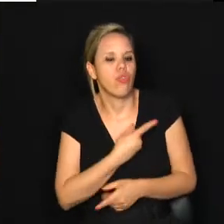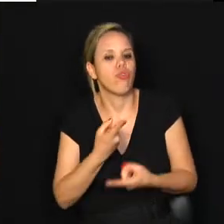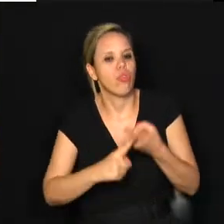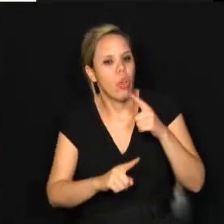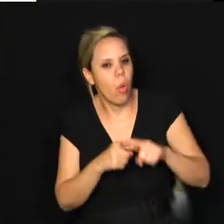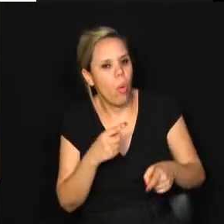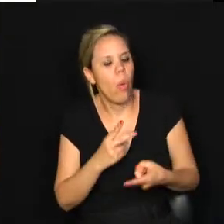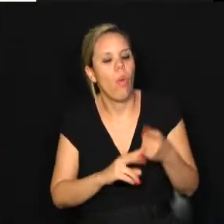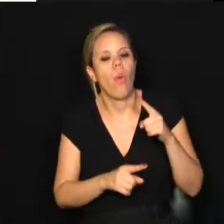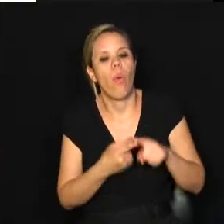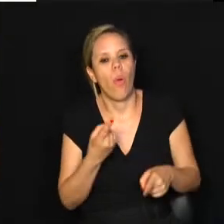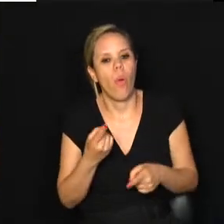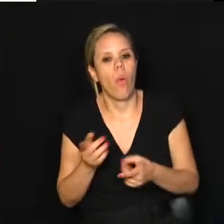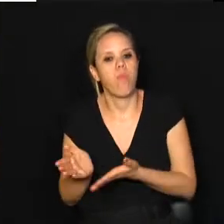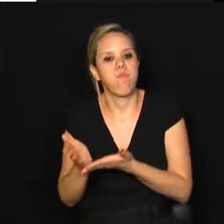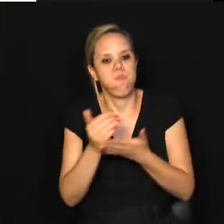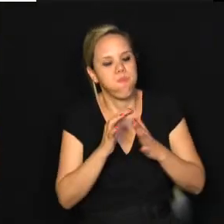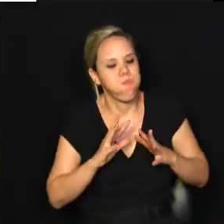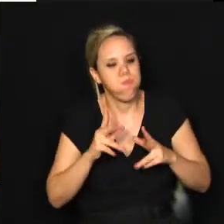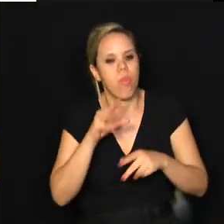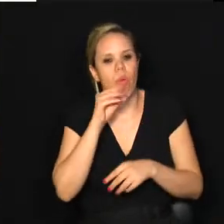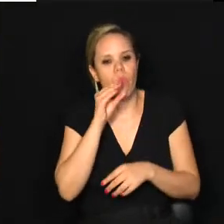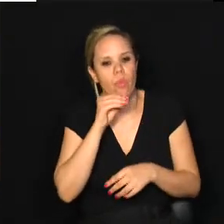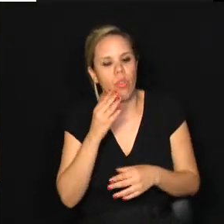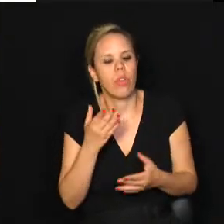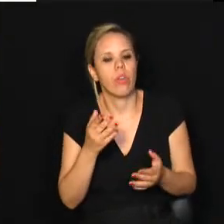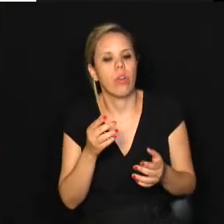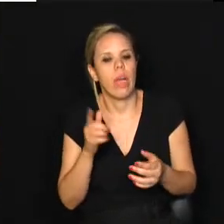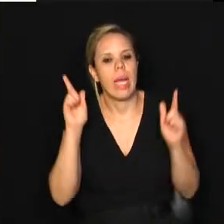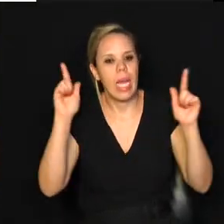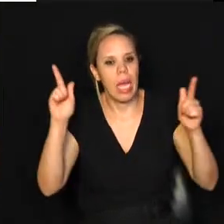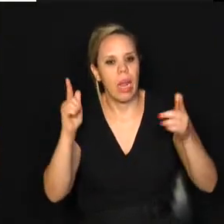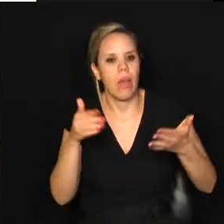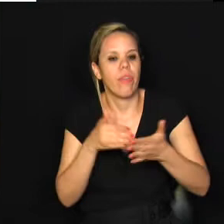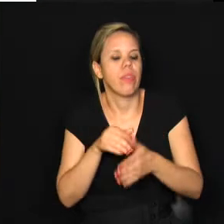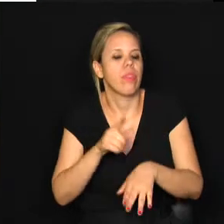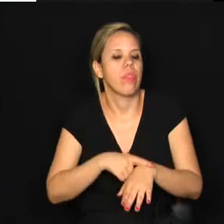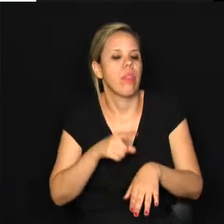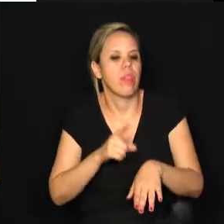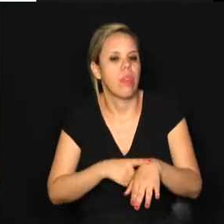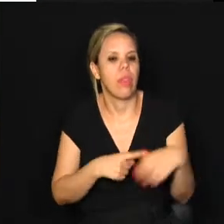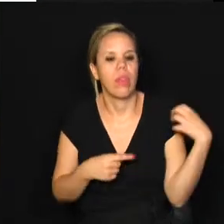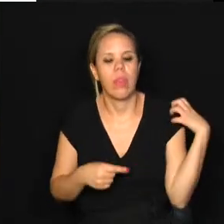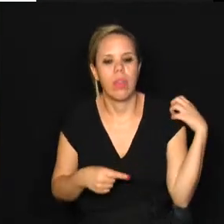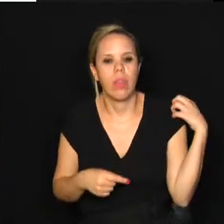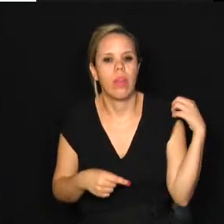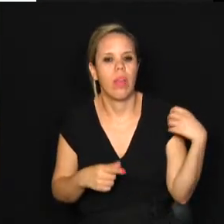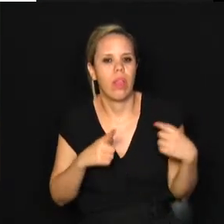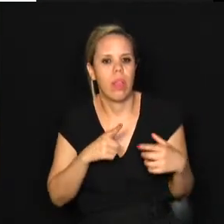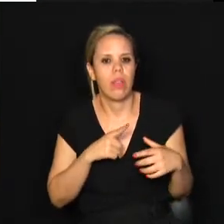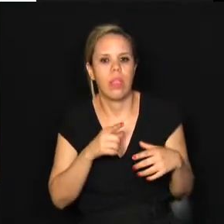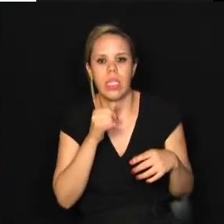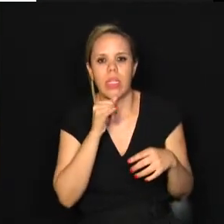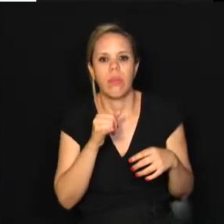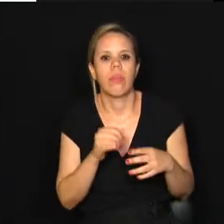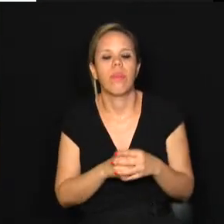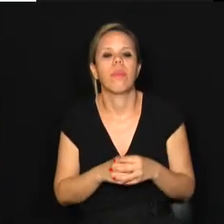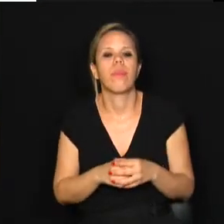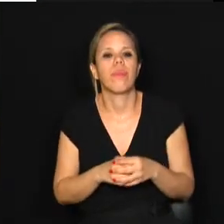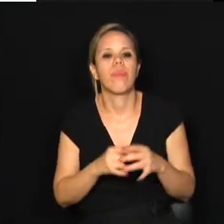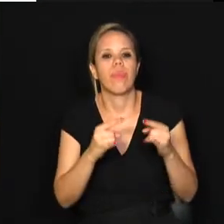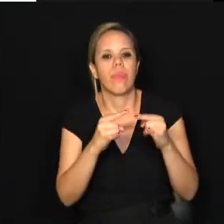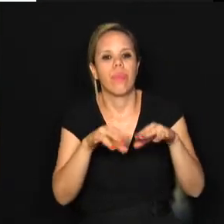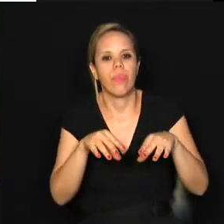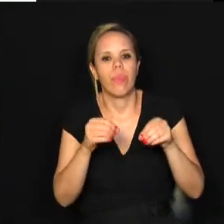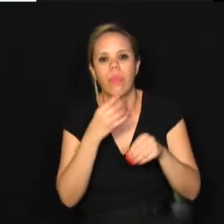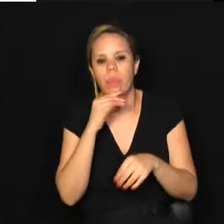coletivo. A nossa greve é por tempo indeterminado. Tivemos já alguns fatos, como foi o caso da ocupação do complexo do CTC em Indaiatuba